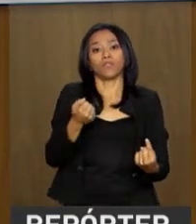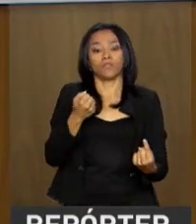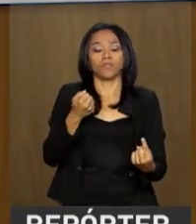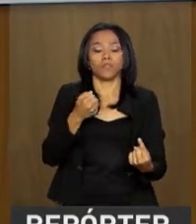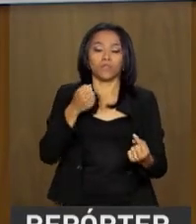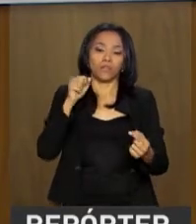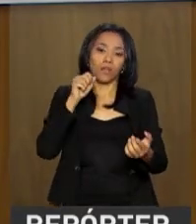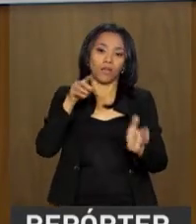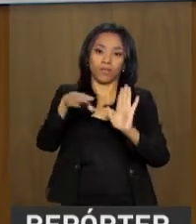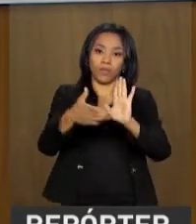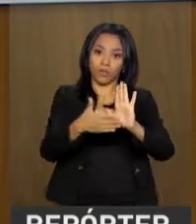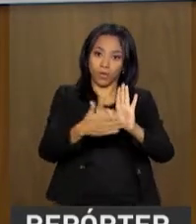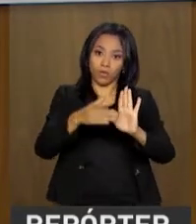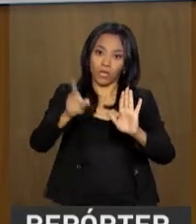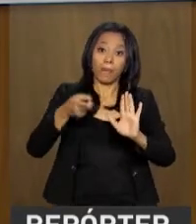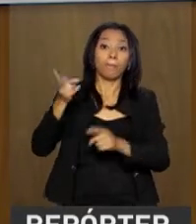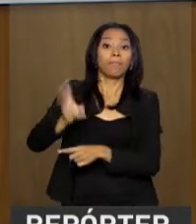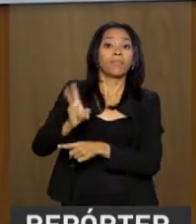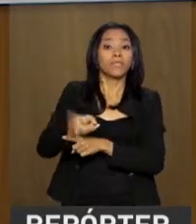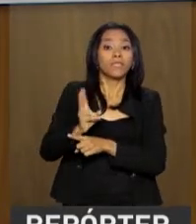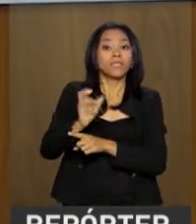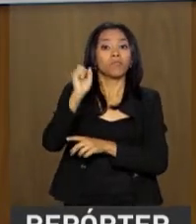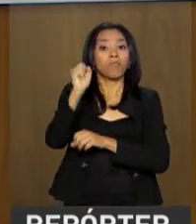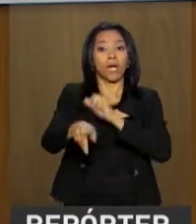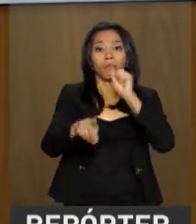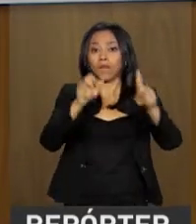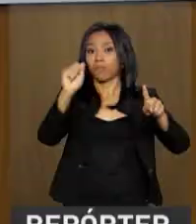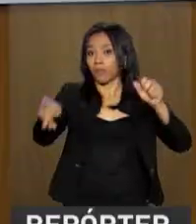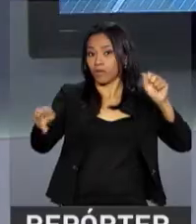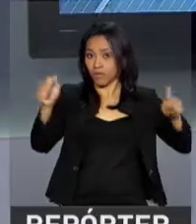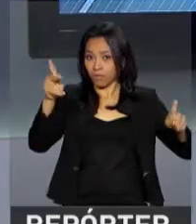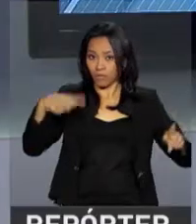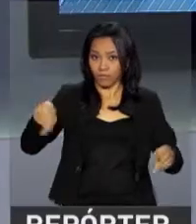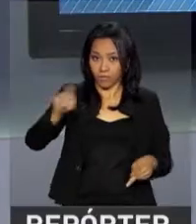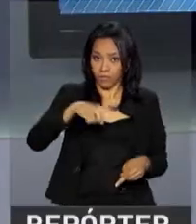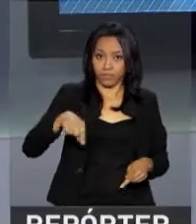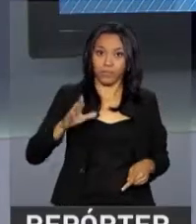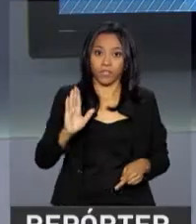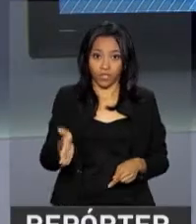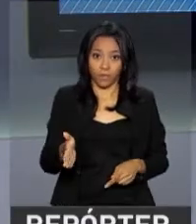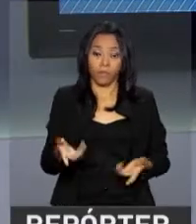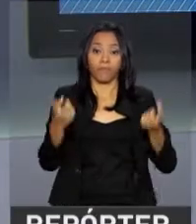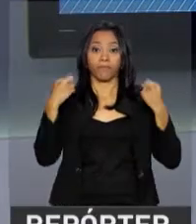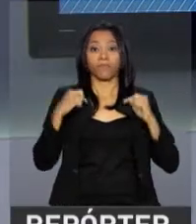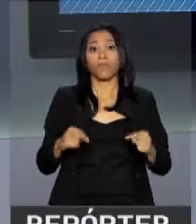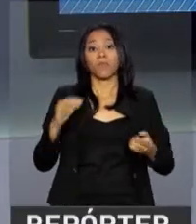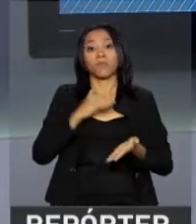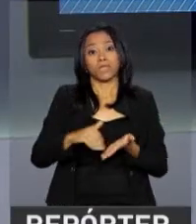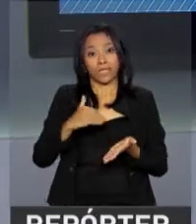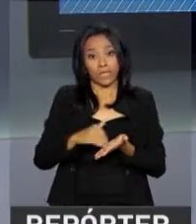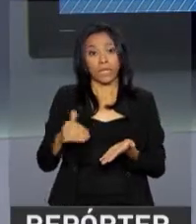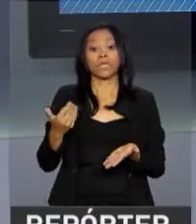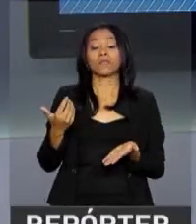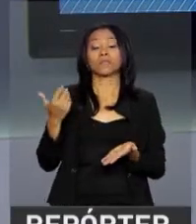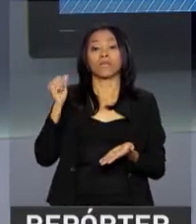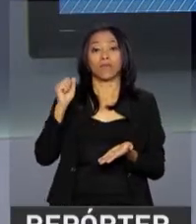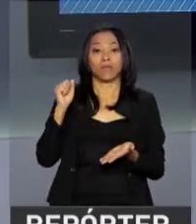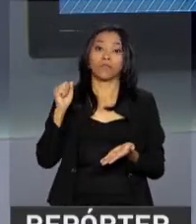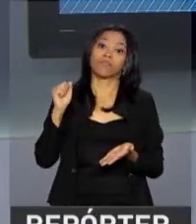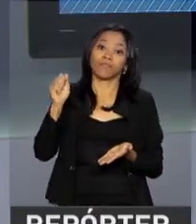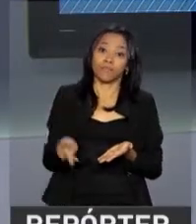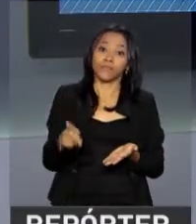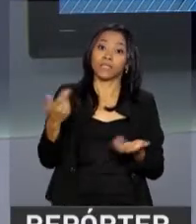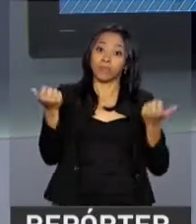que é manter o pagamento dos benefícios previdenciários o secretário da previdência destacou ainda que a reforma vai